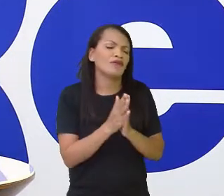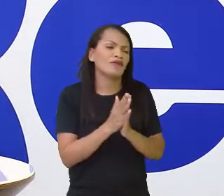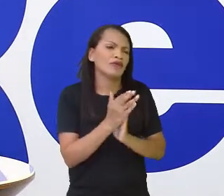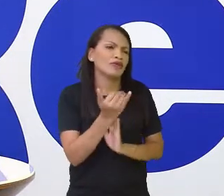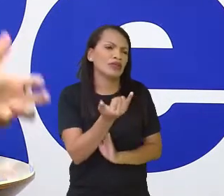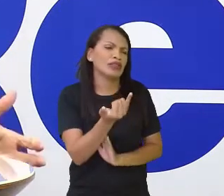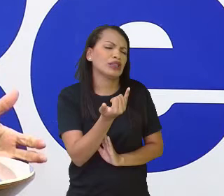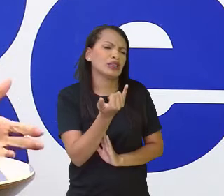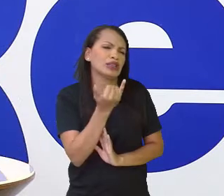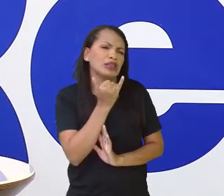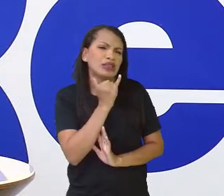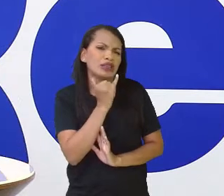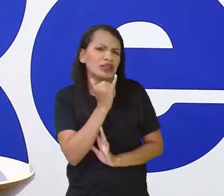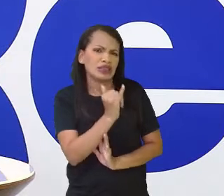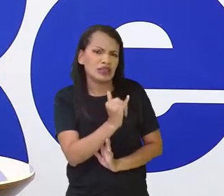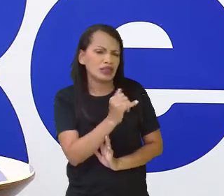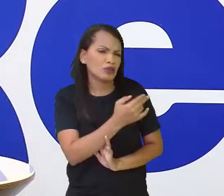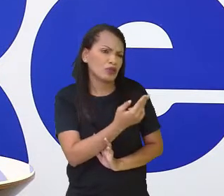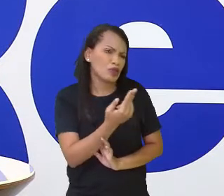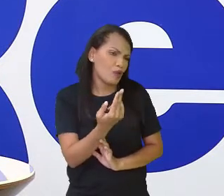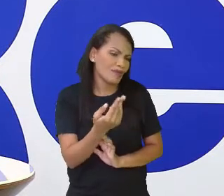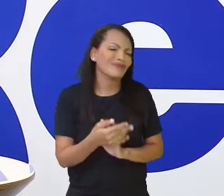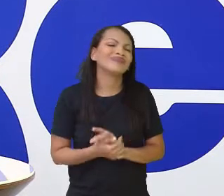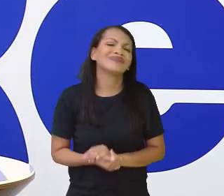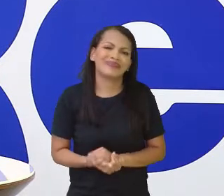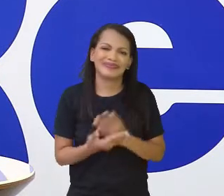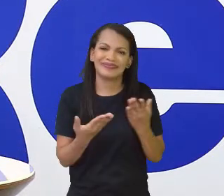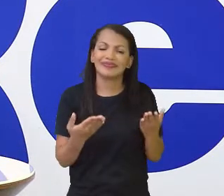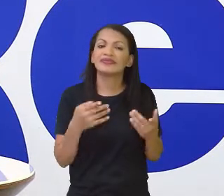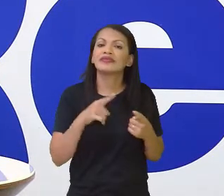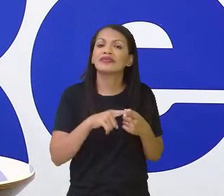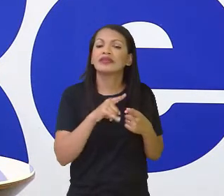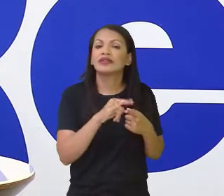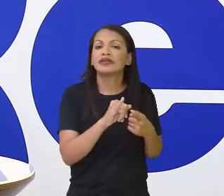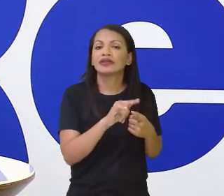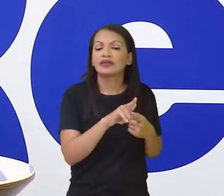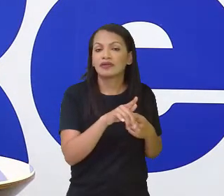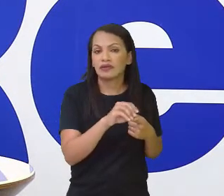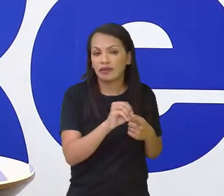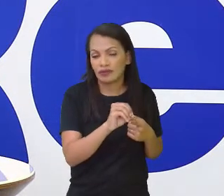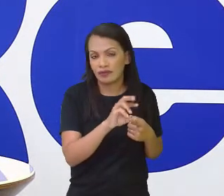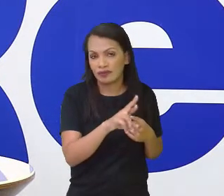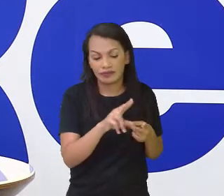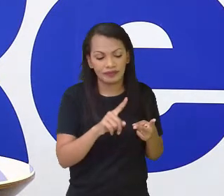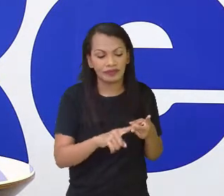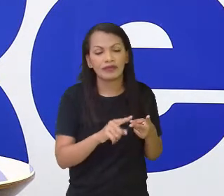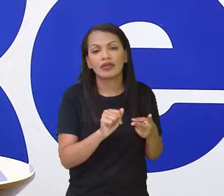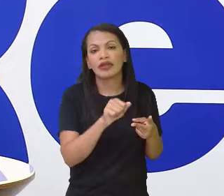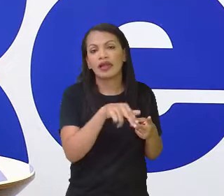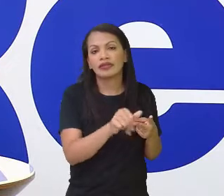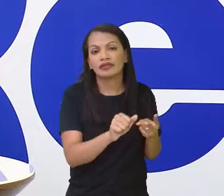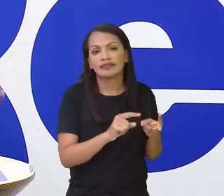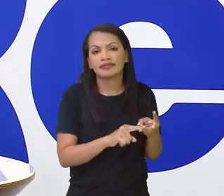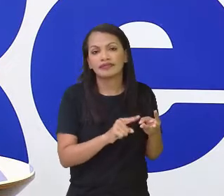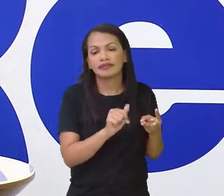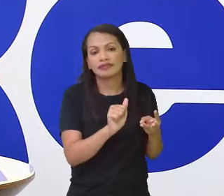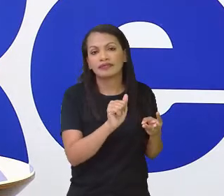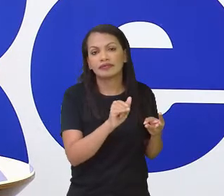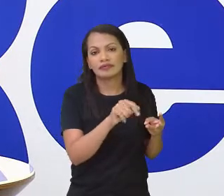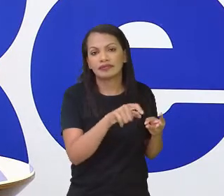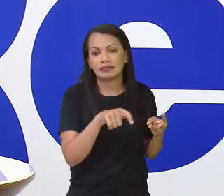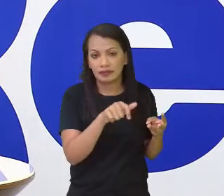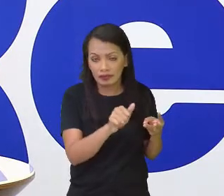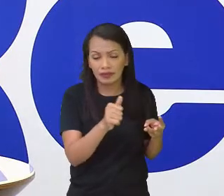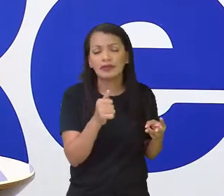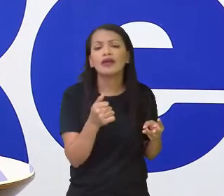Igor. Tô falando o seu nome, a Beatriz participando, a Ana Aixa. Então, gente, tá todo mundo participando e dizendo que estão